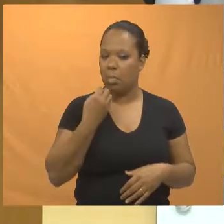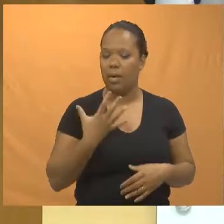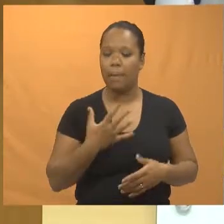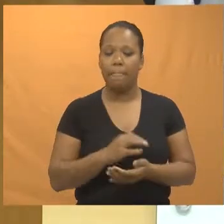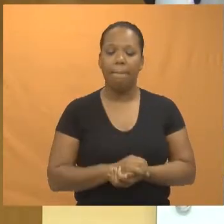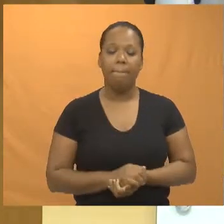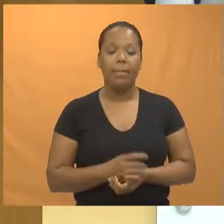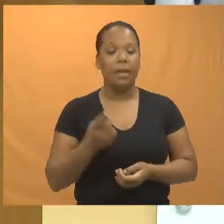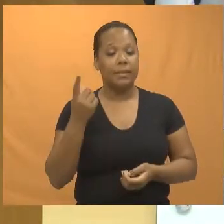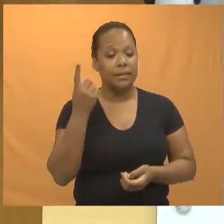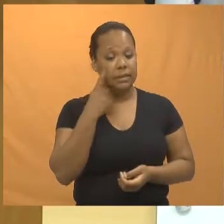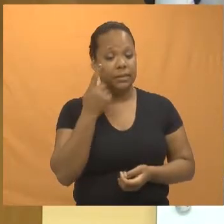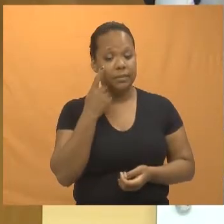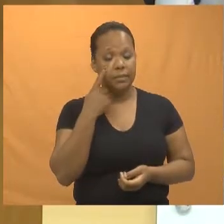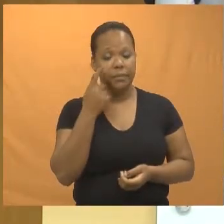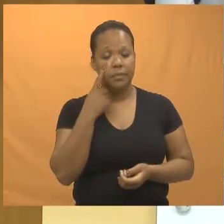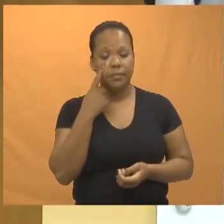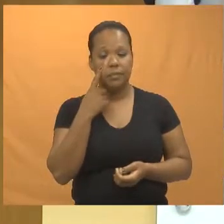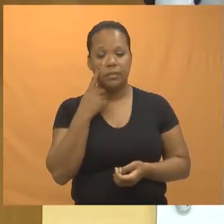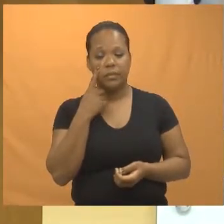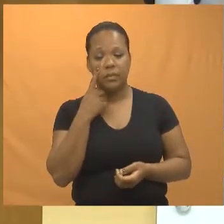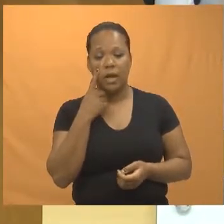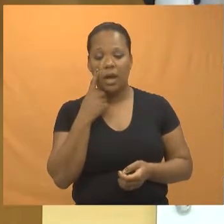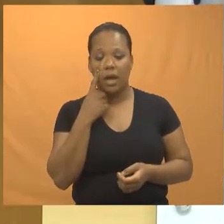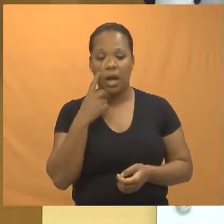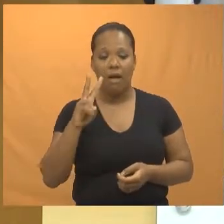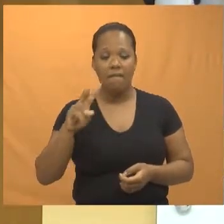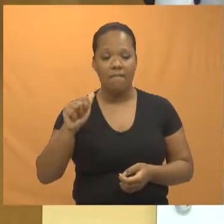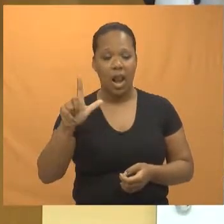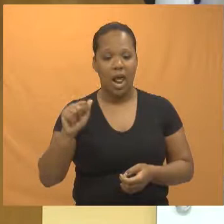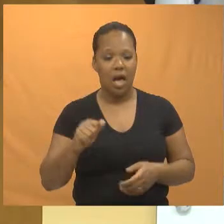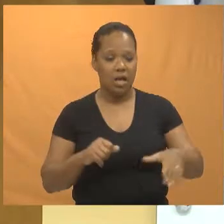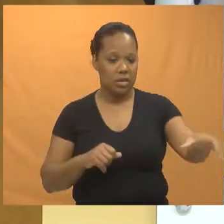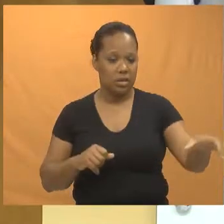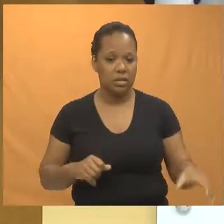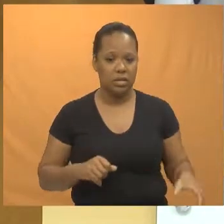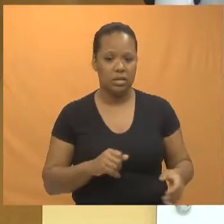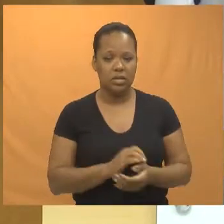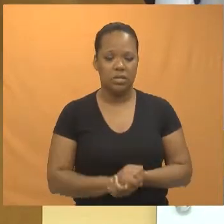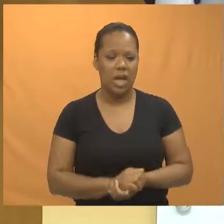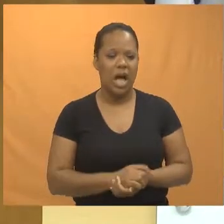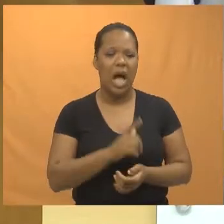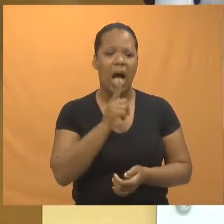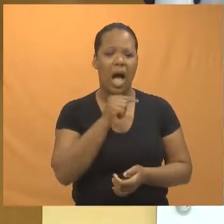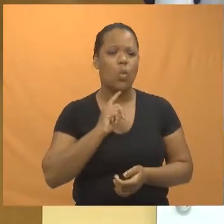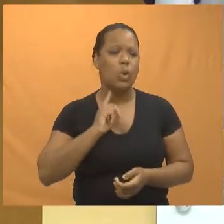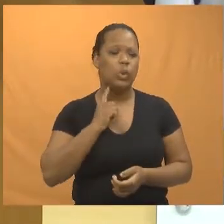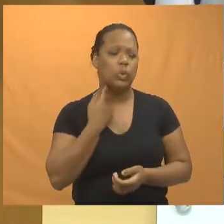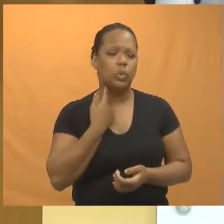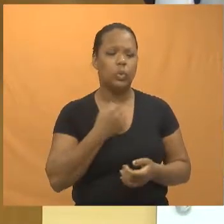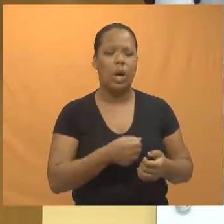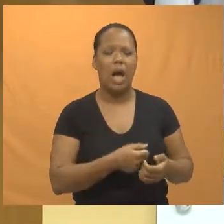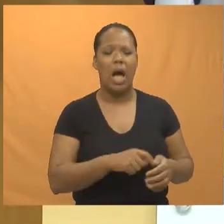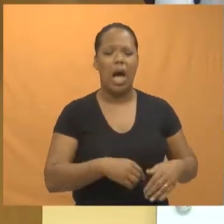para vocês verem o desfecho disso daí, é que aquela vala lá estava com o acúmulo de esgoto a céu